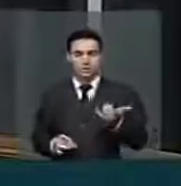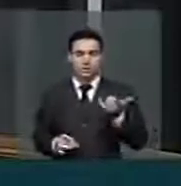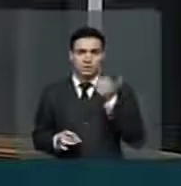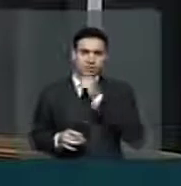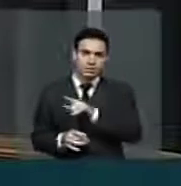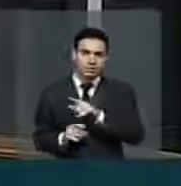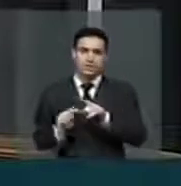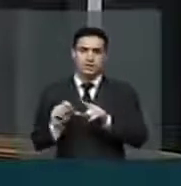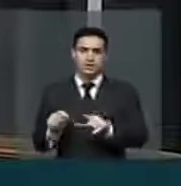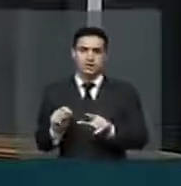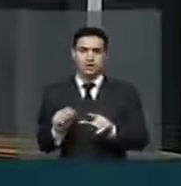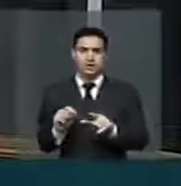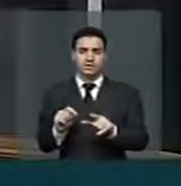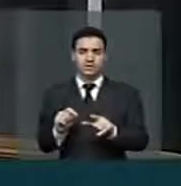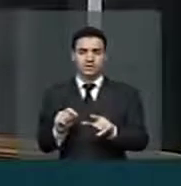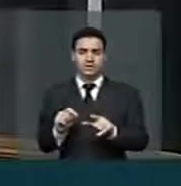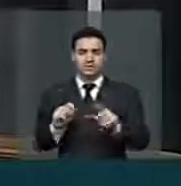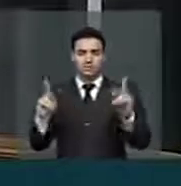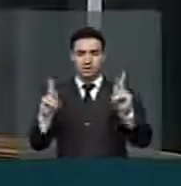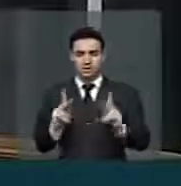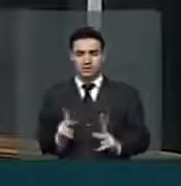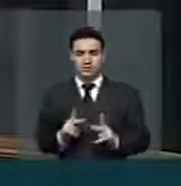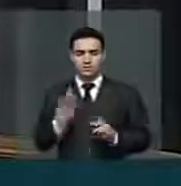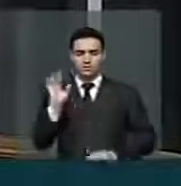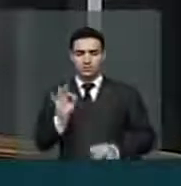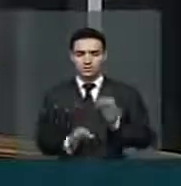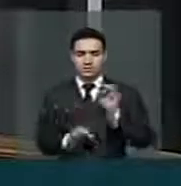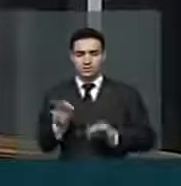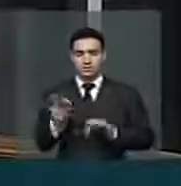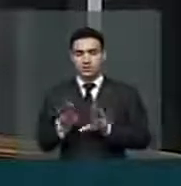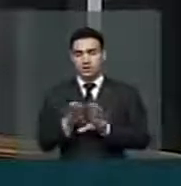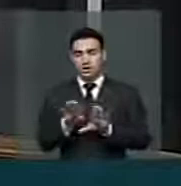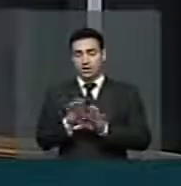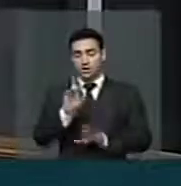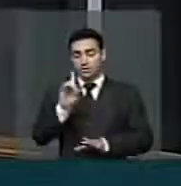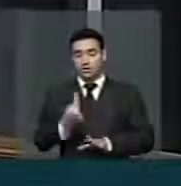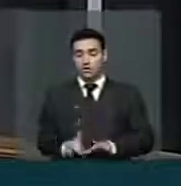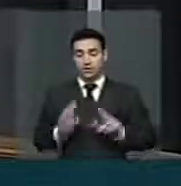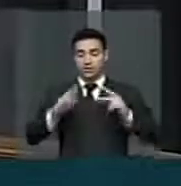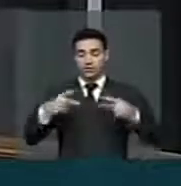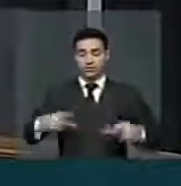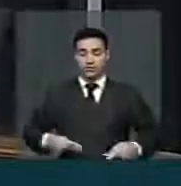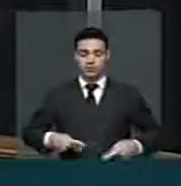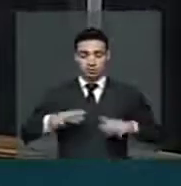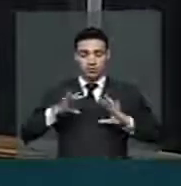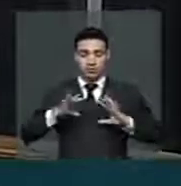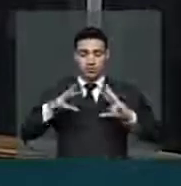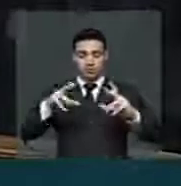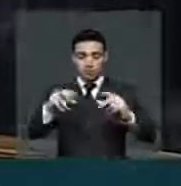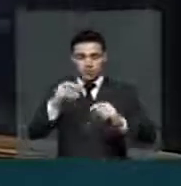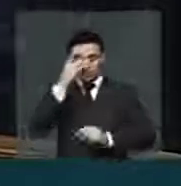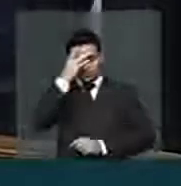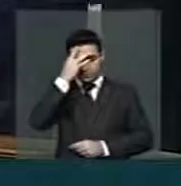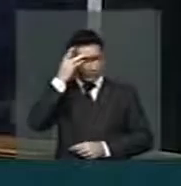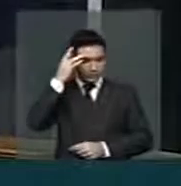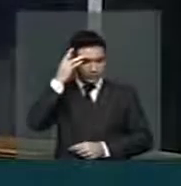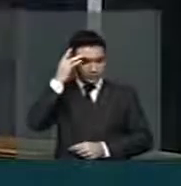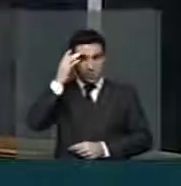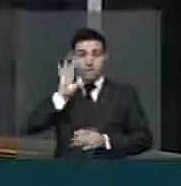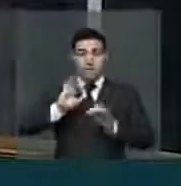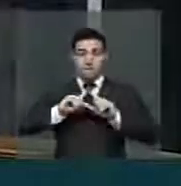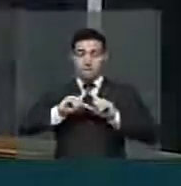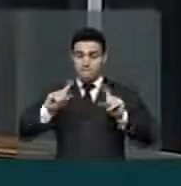ideal de conquistarmos paz, justiça e direitos humanos para todas as pessoas. Porém, é preciso